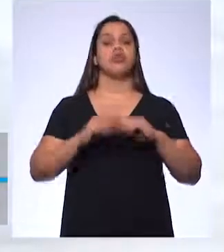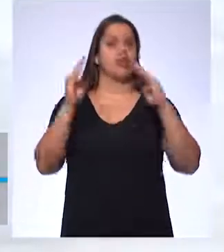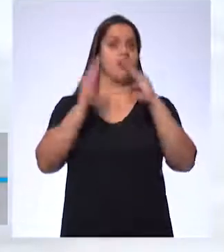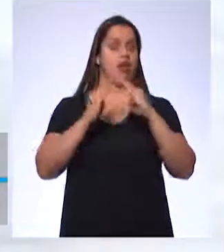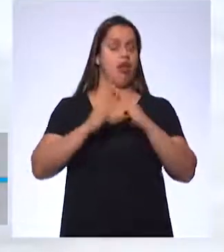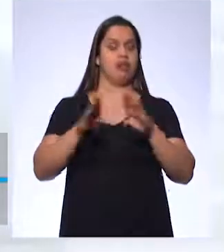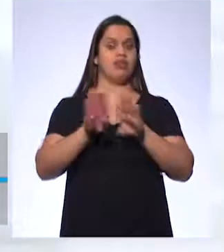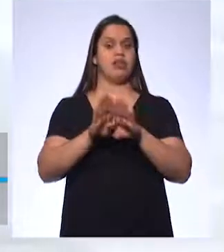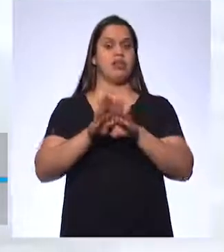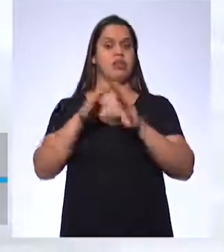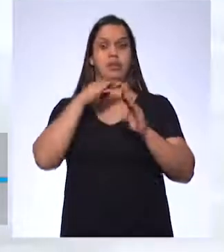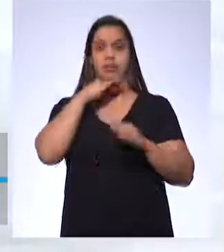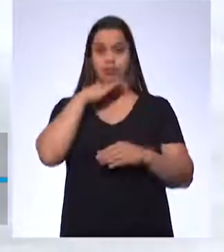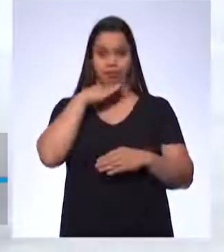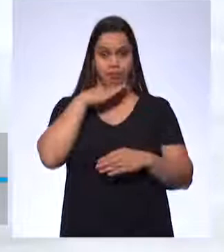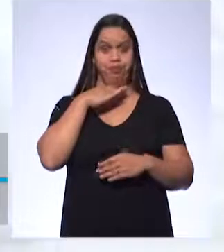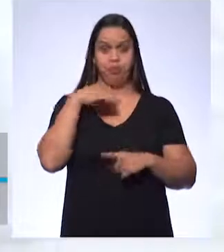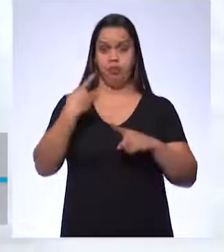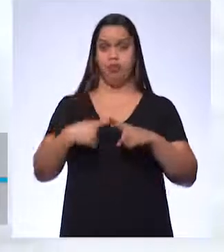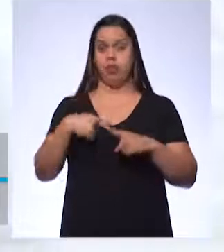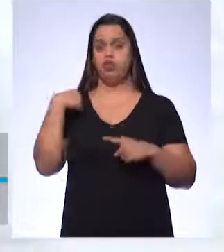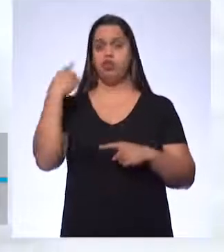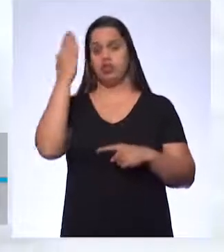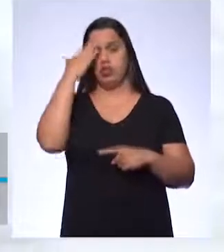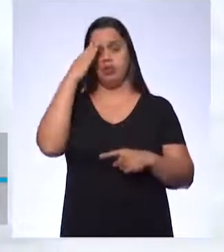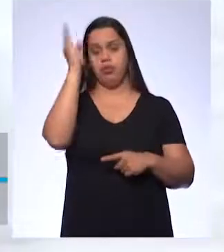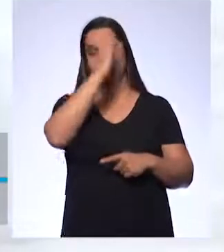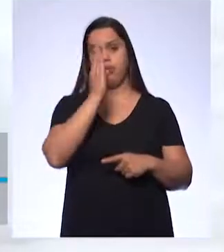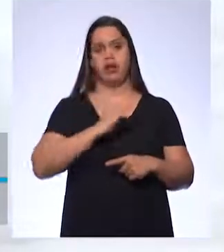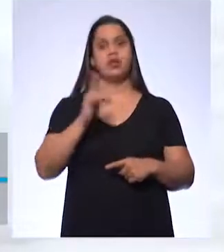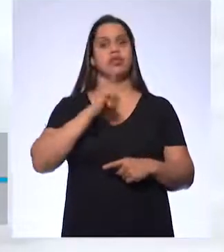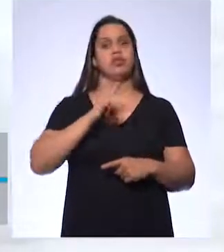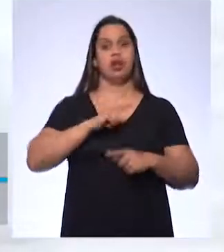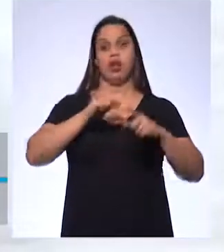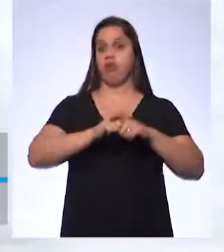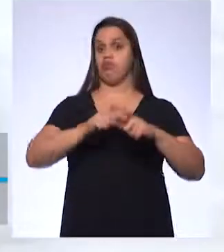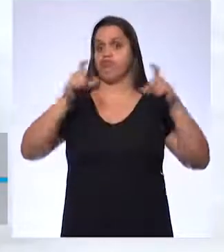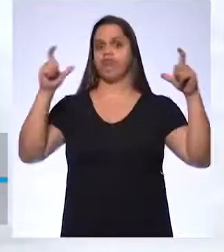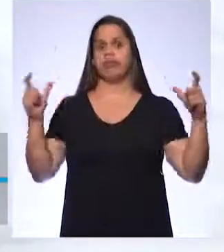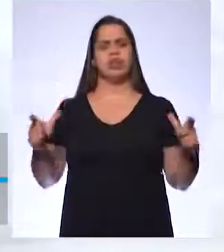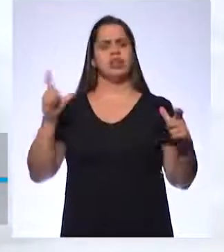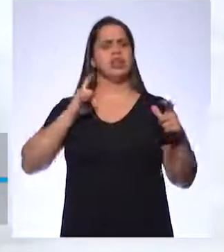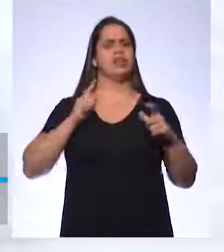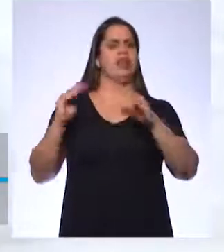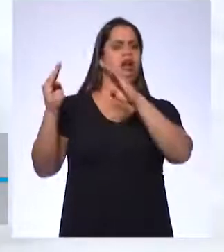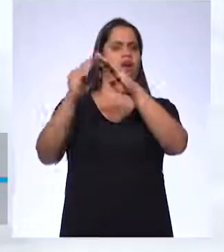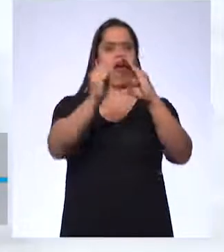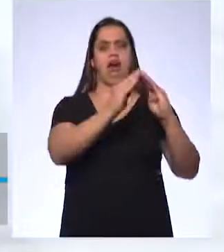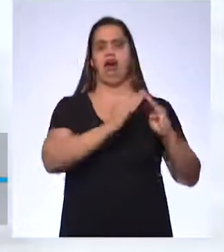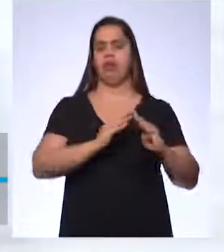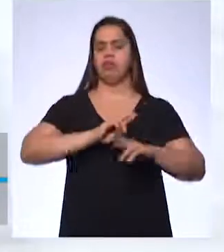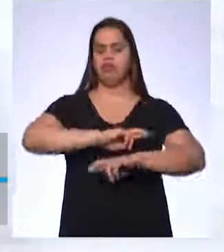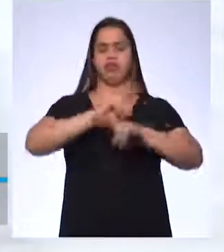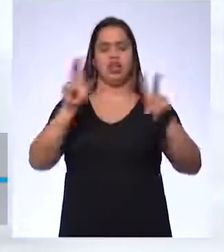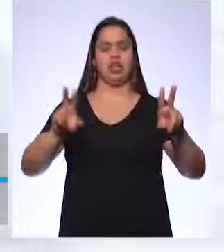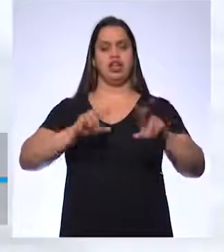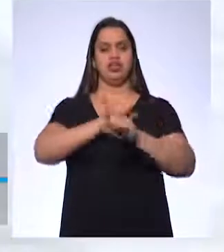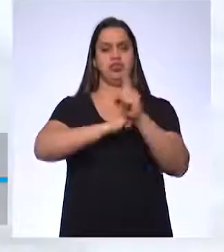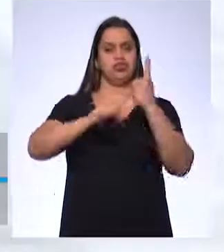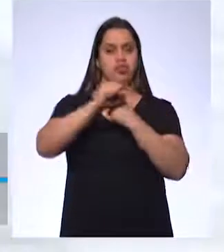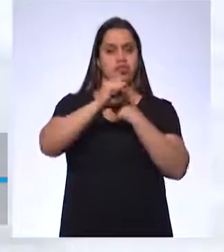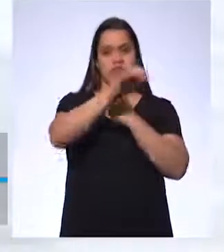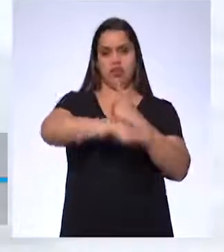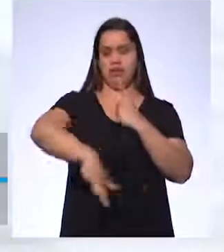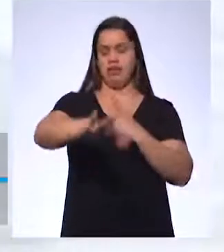moradia precária, que a gente sabe que o nosso Brasil aí, ele é muito imenso e tem diferentes situações sociais. Então,